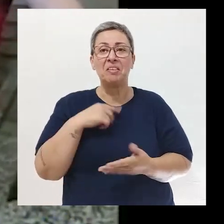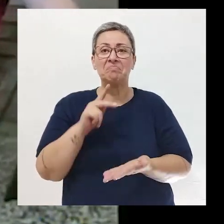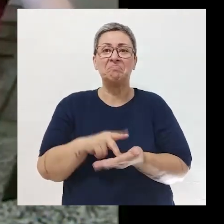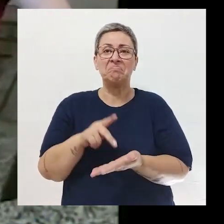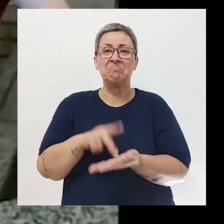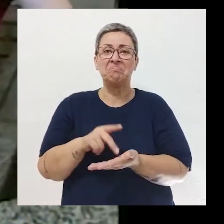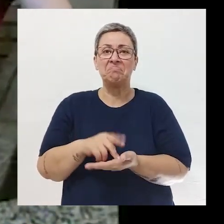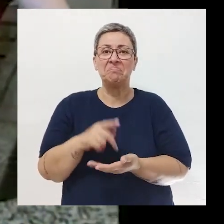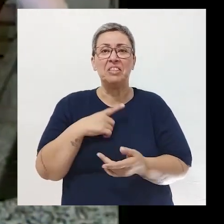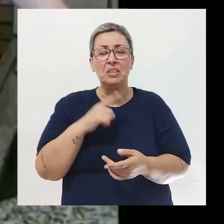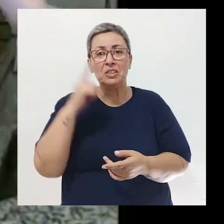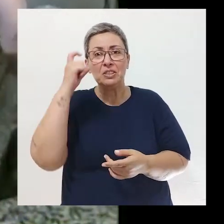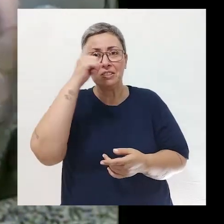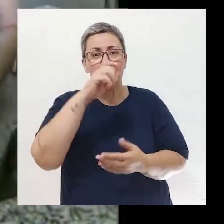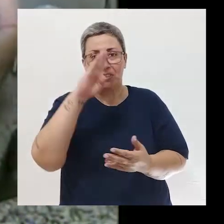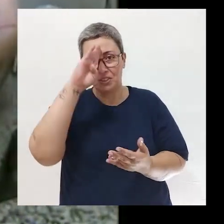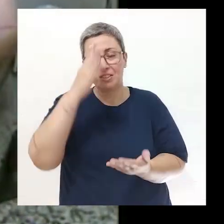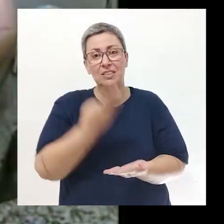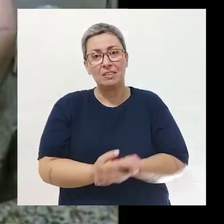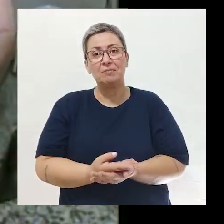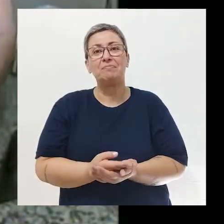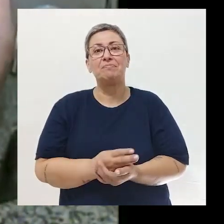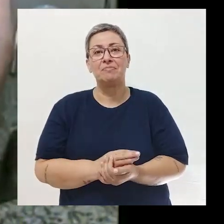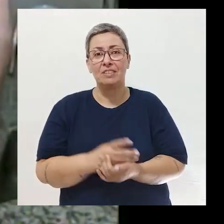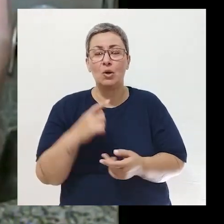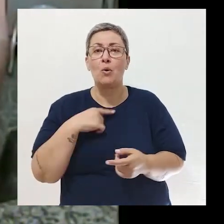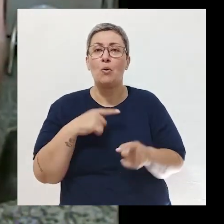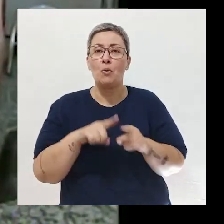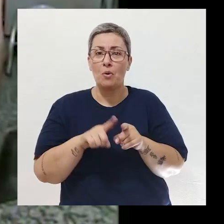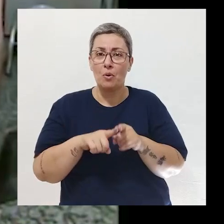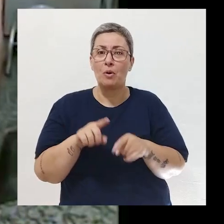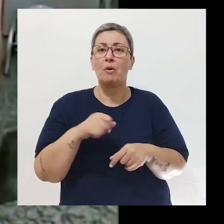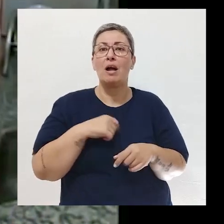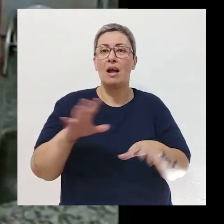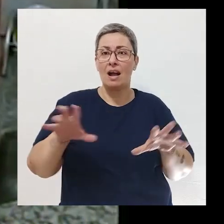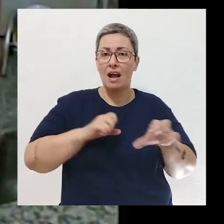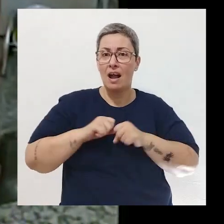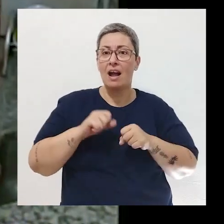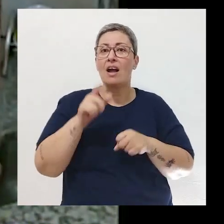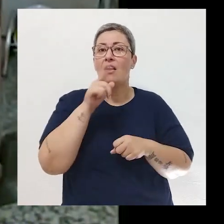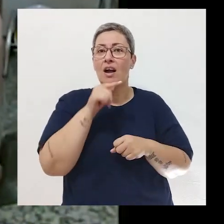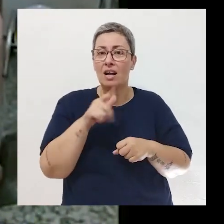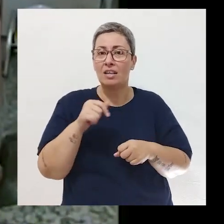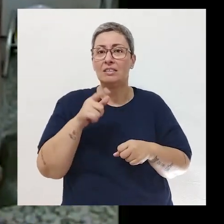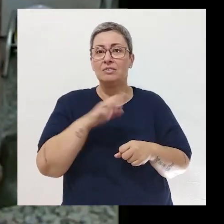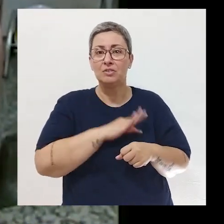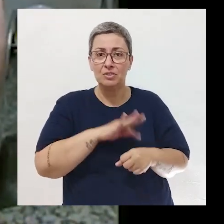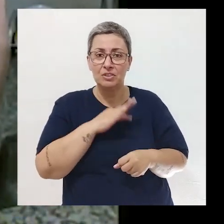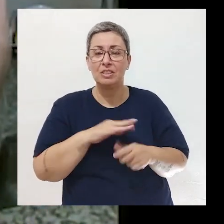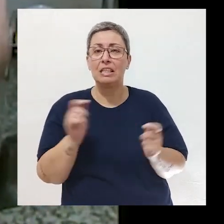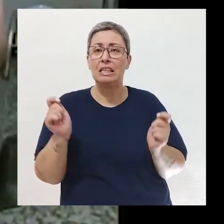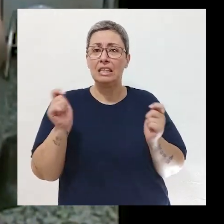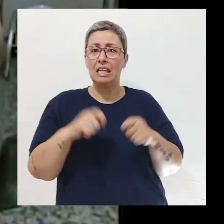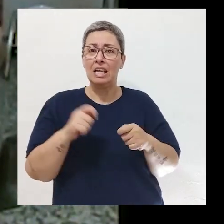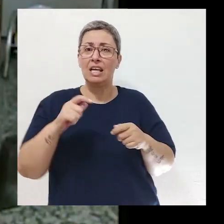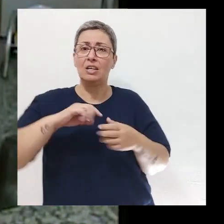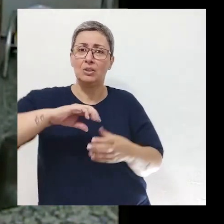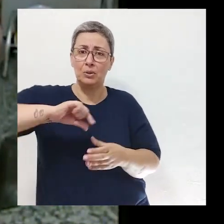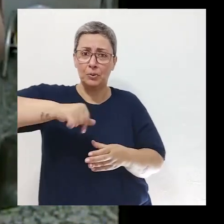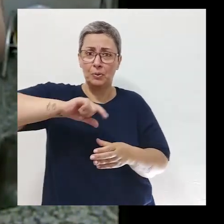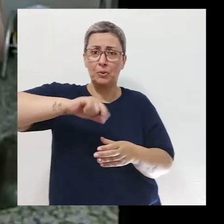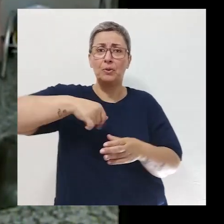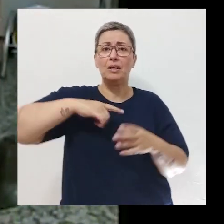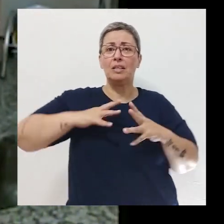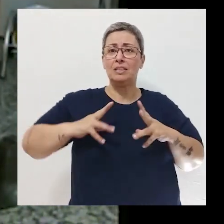Vanete? É verdade. É difícil acreditar que, através da água captada do rio Tietê, a gente consegue, nas